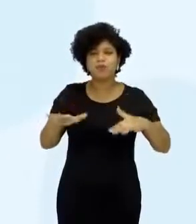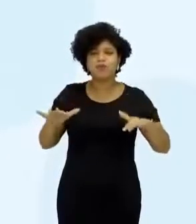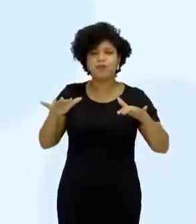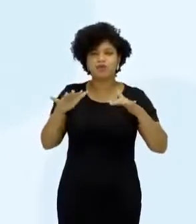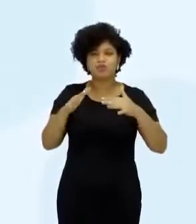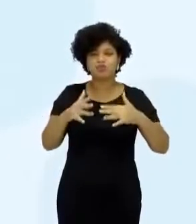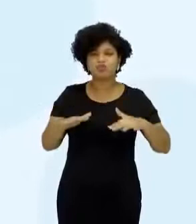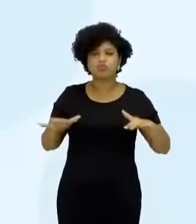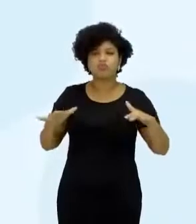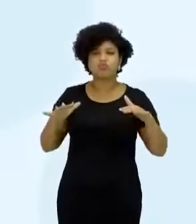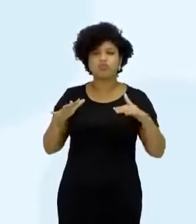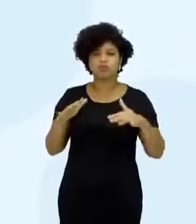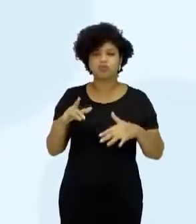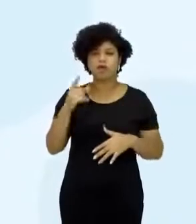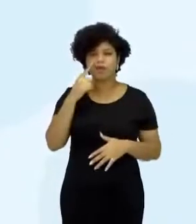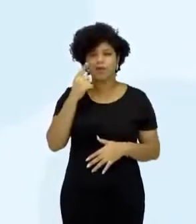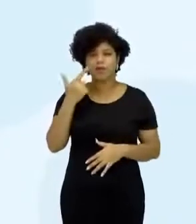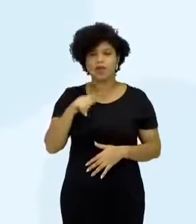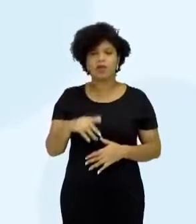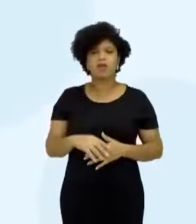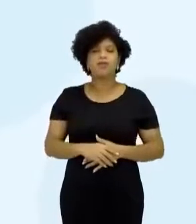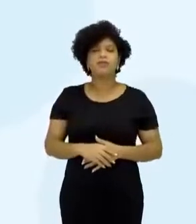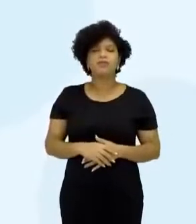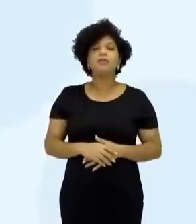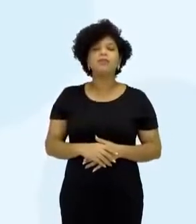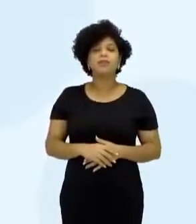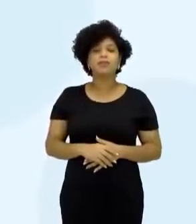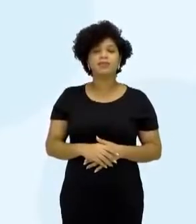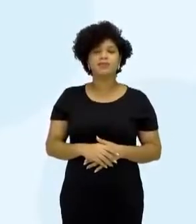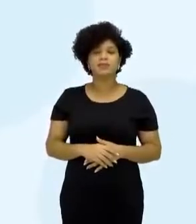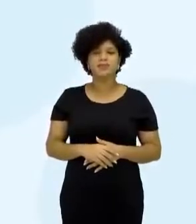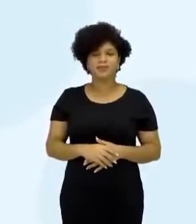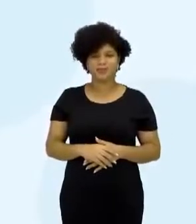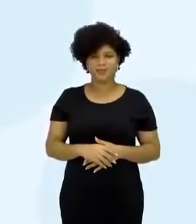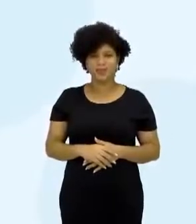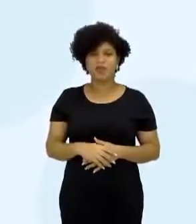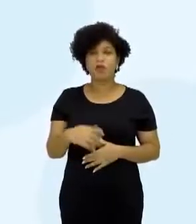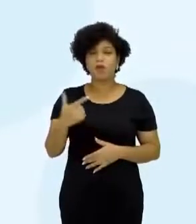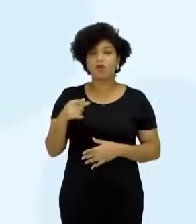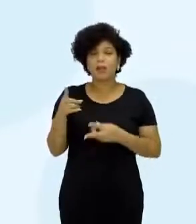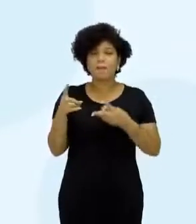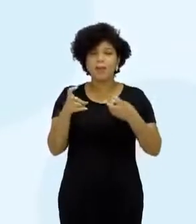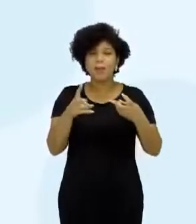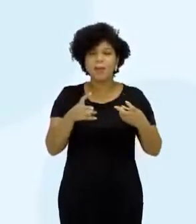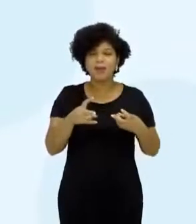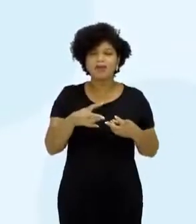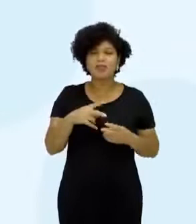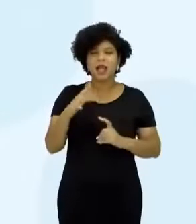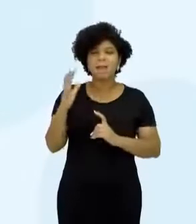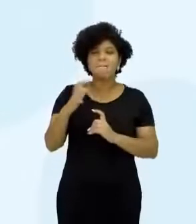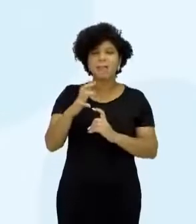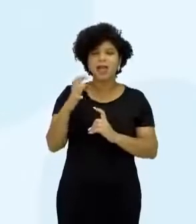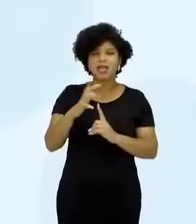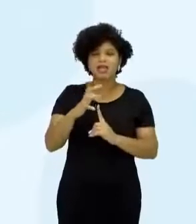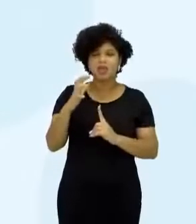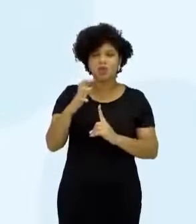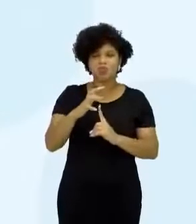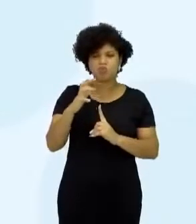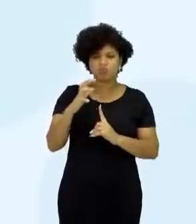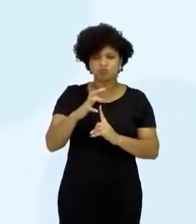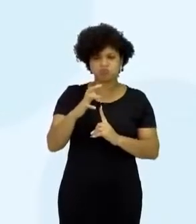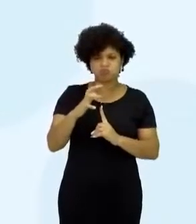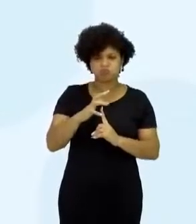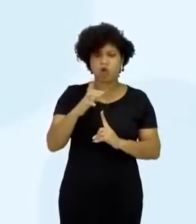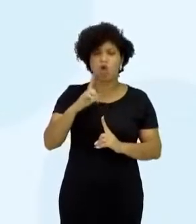coloquei também esse gráfico que mostra no eixo Y, né? A variação da pressão do ar aí, com relação aí